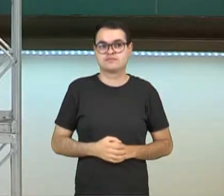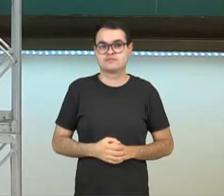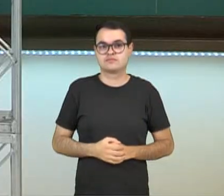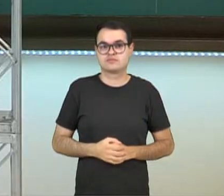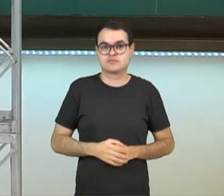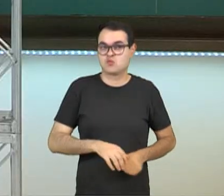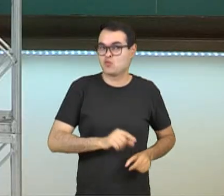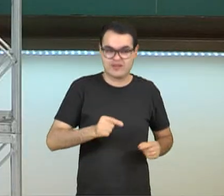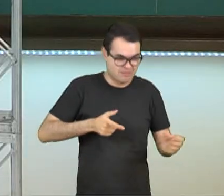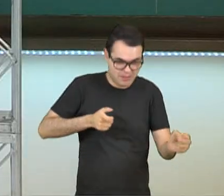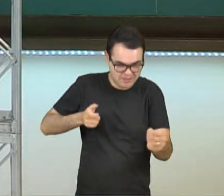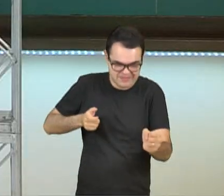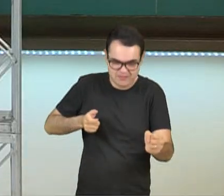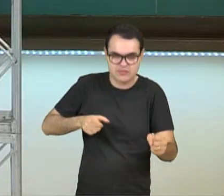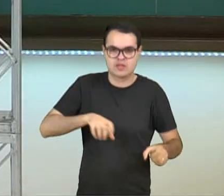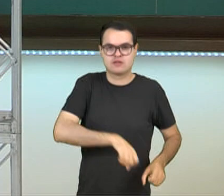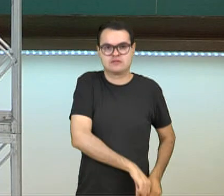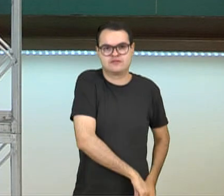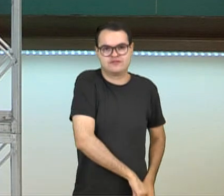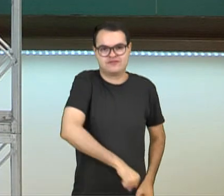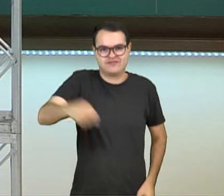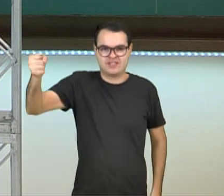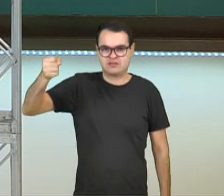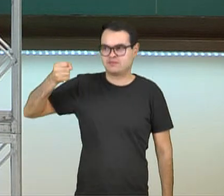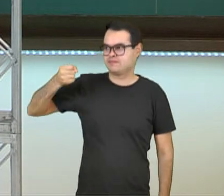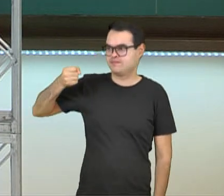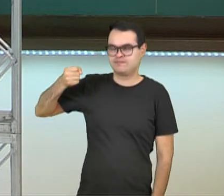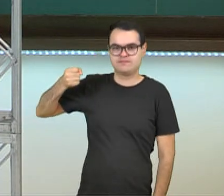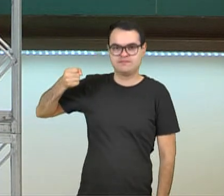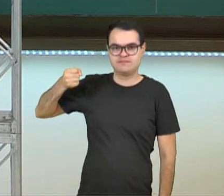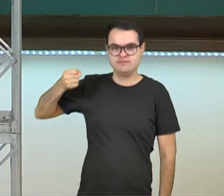facões. O quê? Sim.